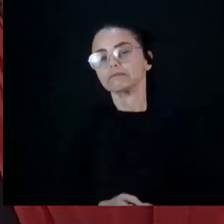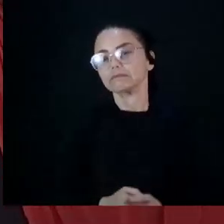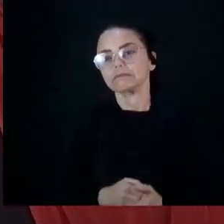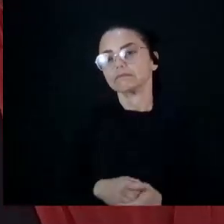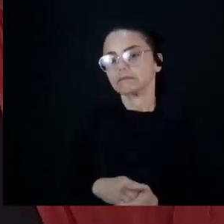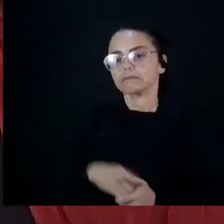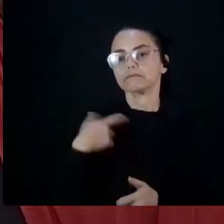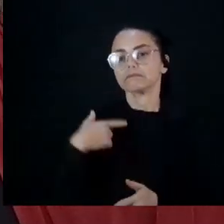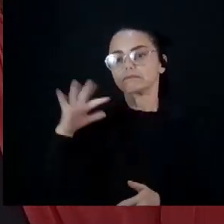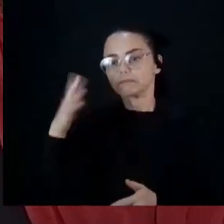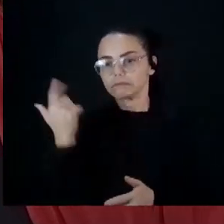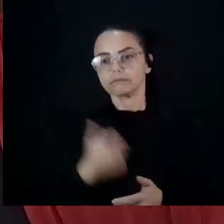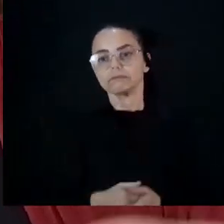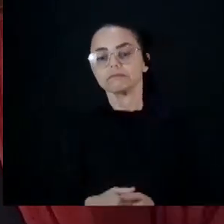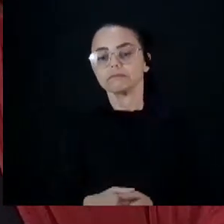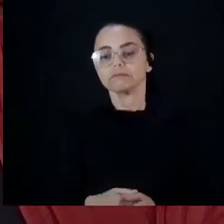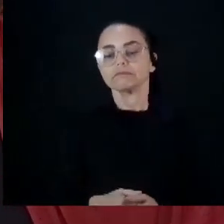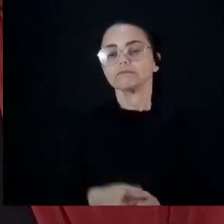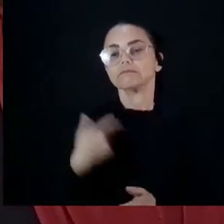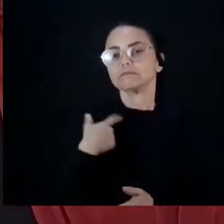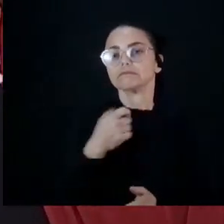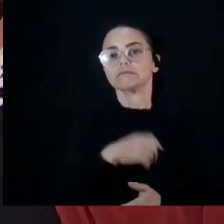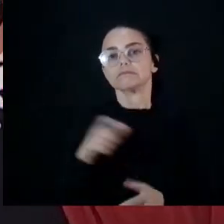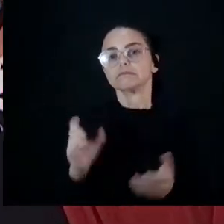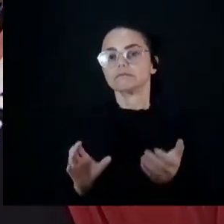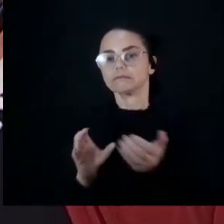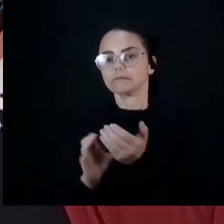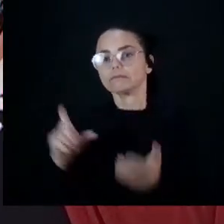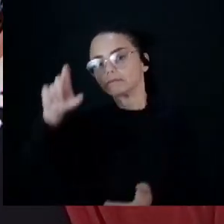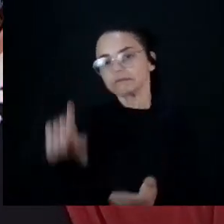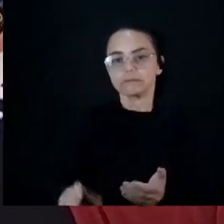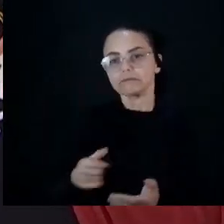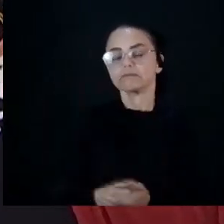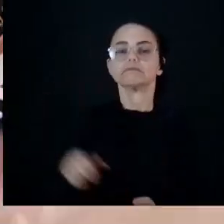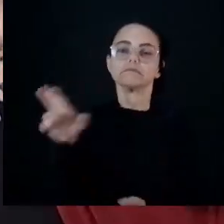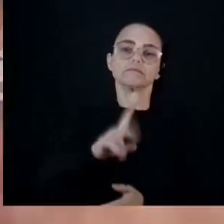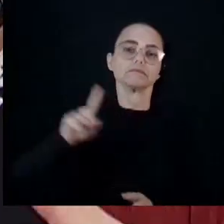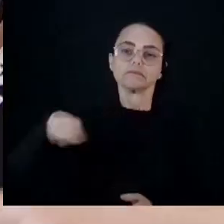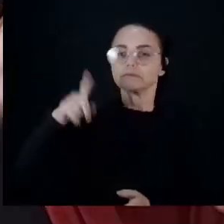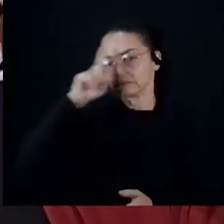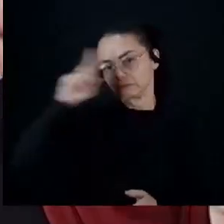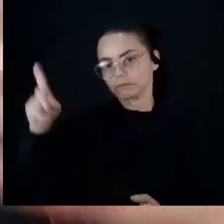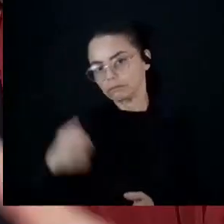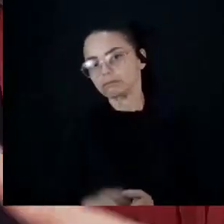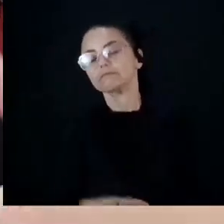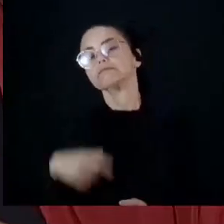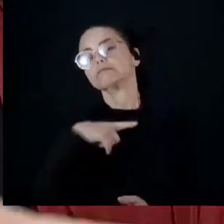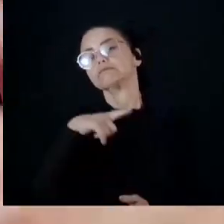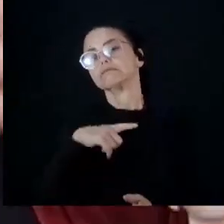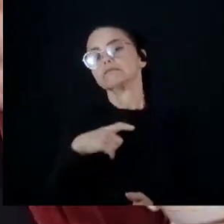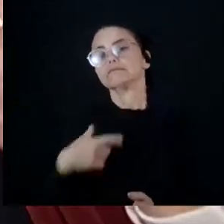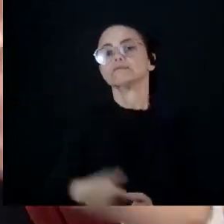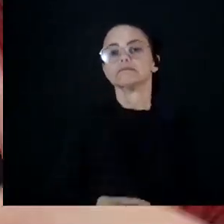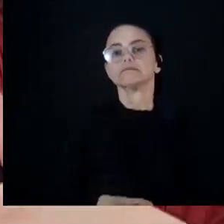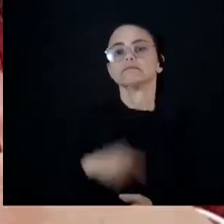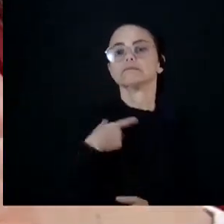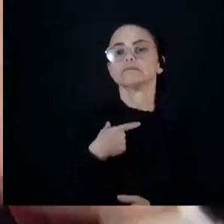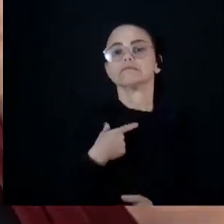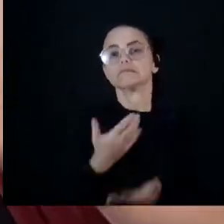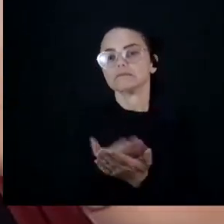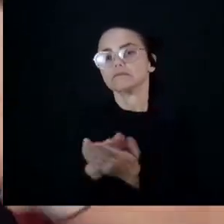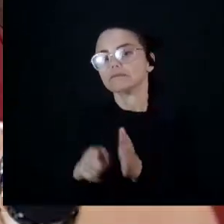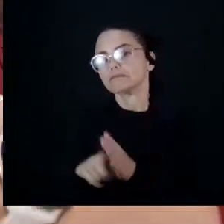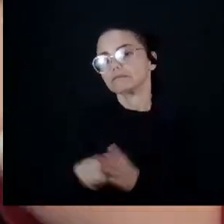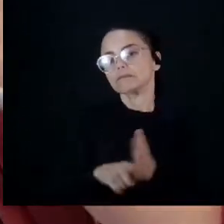solução que você passa o cartão de crédito e você começa a usar no dia seguinte. Existe, né, um estudo